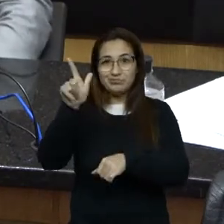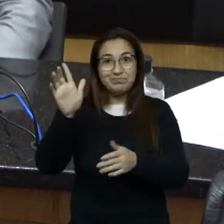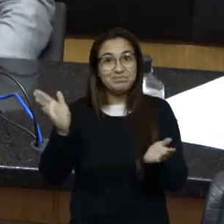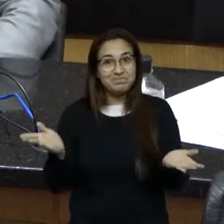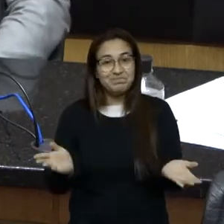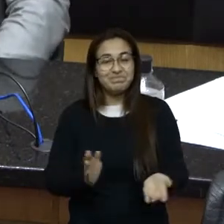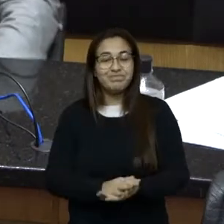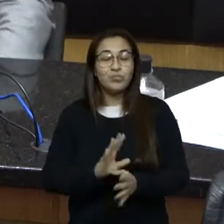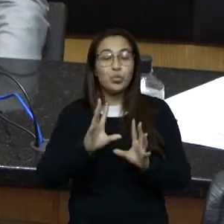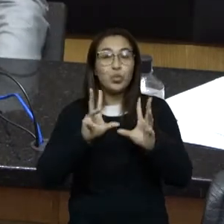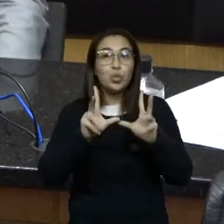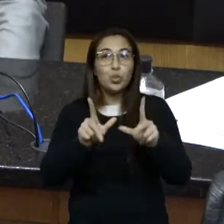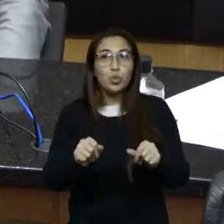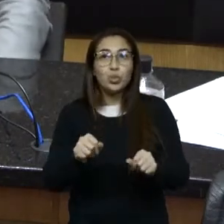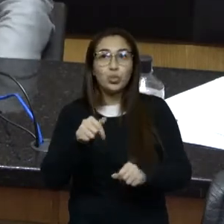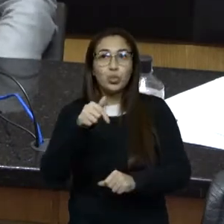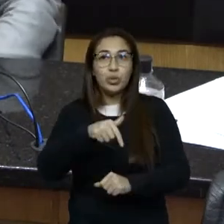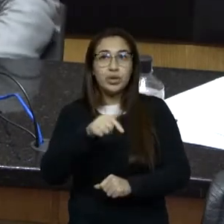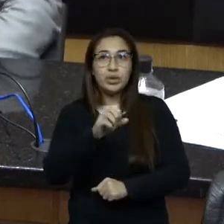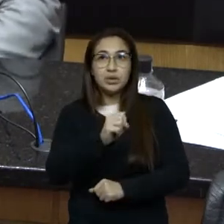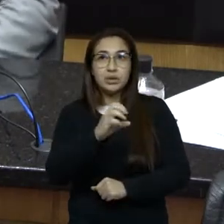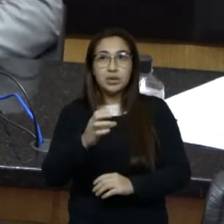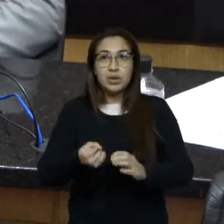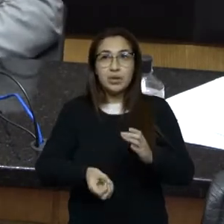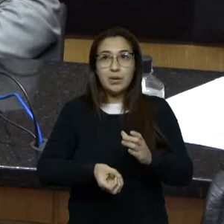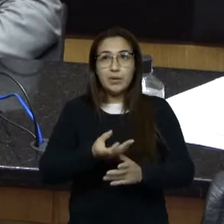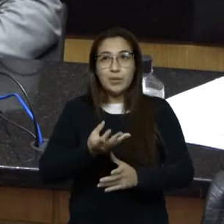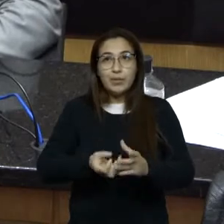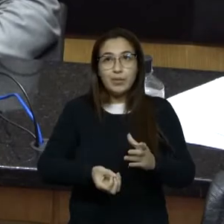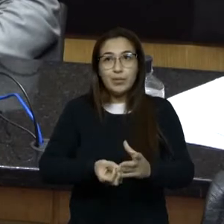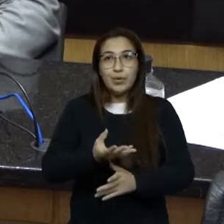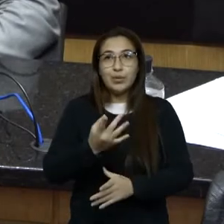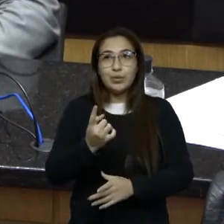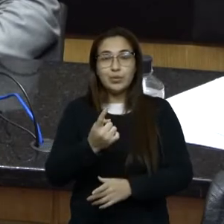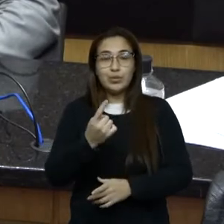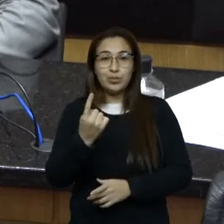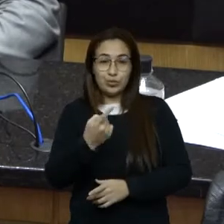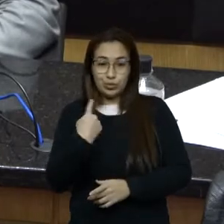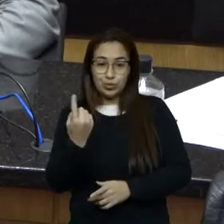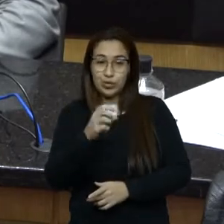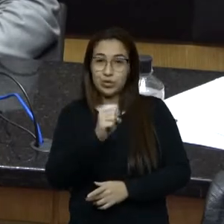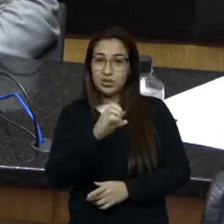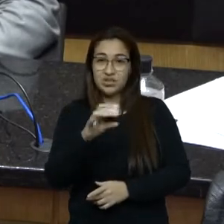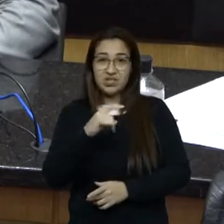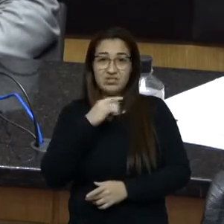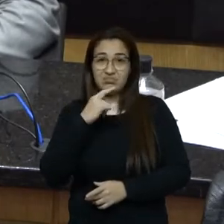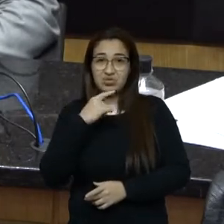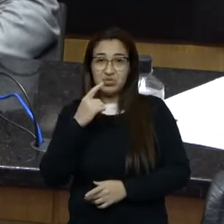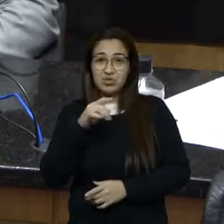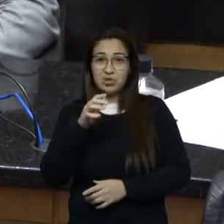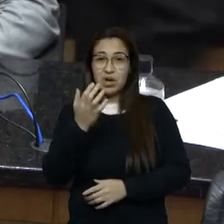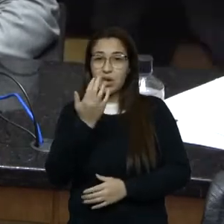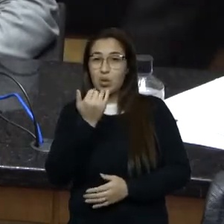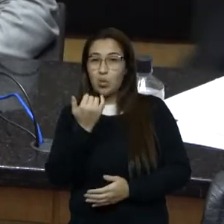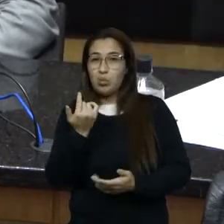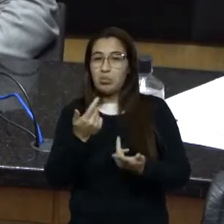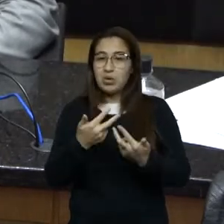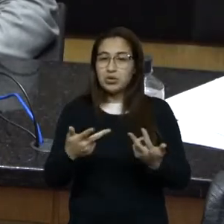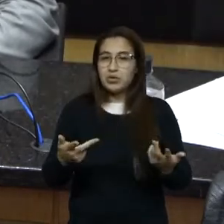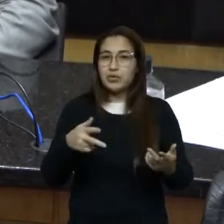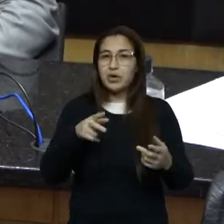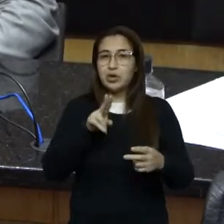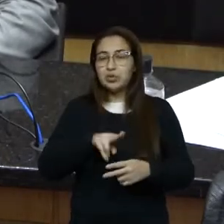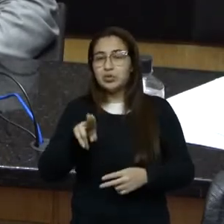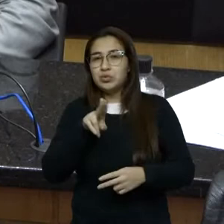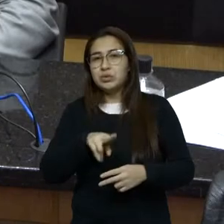tudo aquilo que Santa Catarina produtos nosso Catarinense não conseguimos consumir é tudo